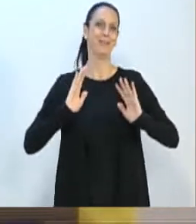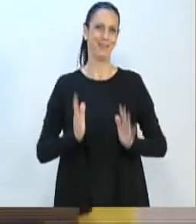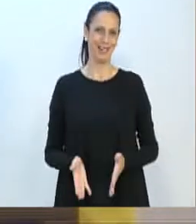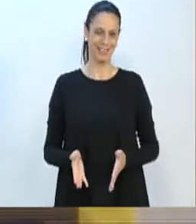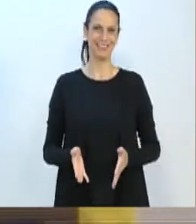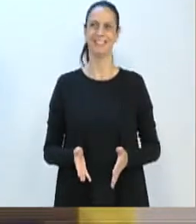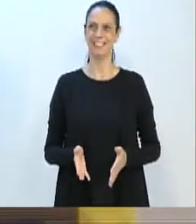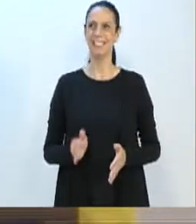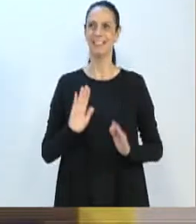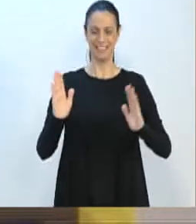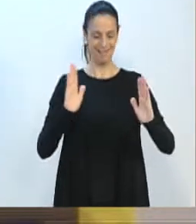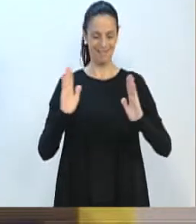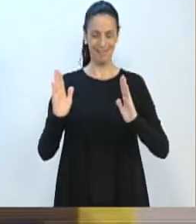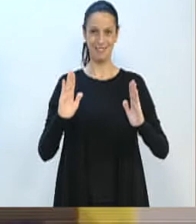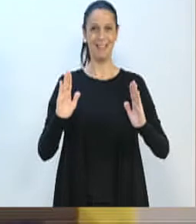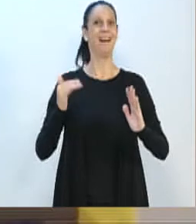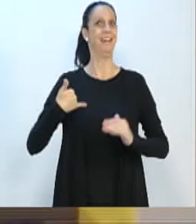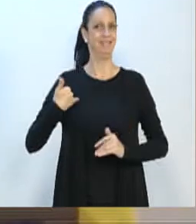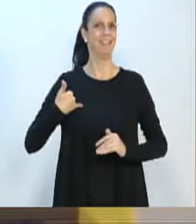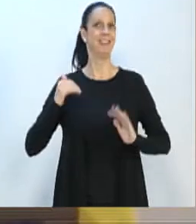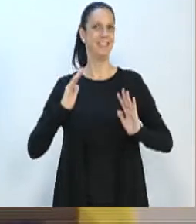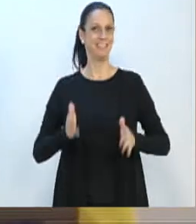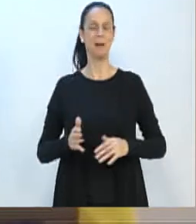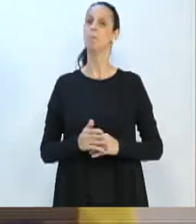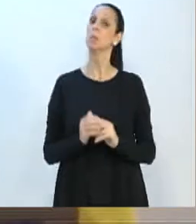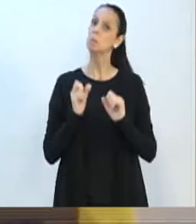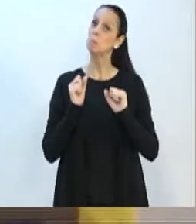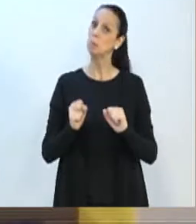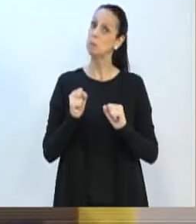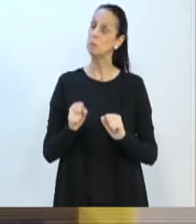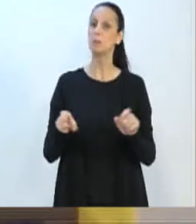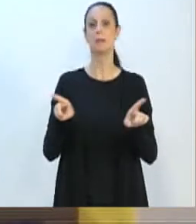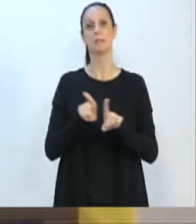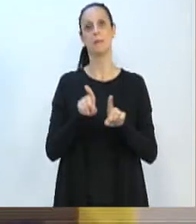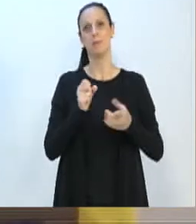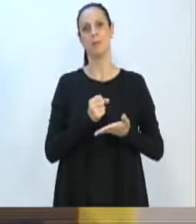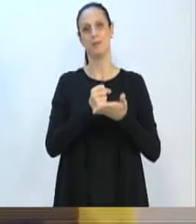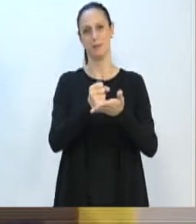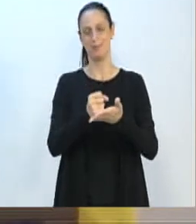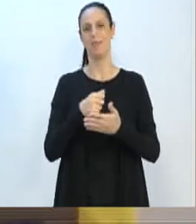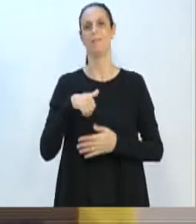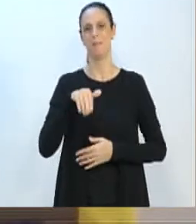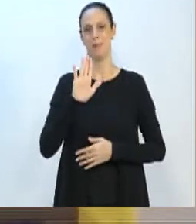numa faixa de idade que poderiam dar uma contribuição maior para